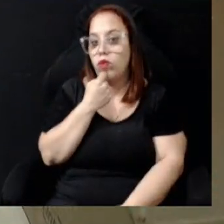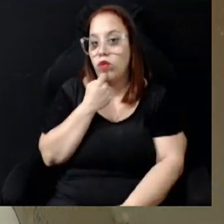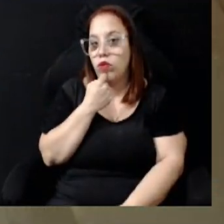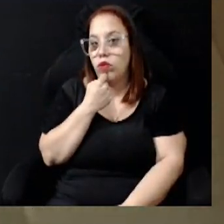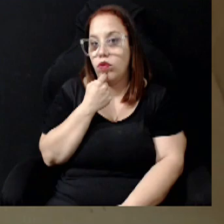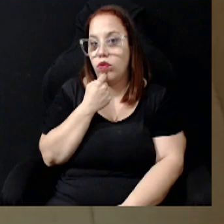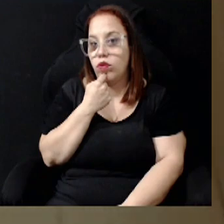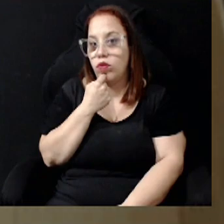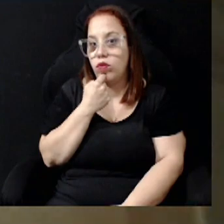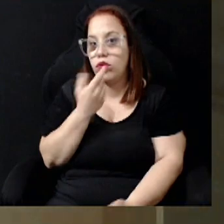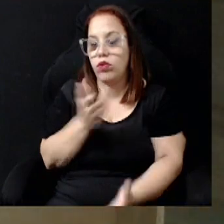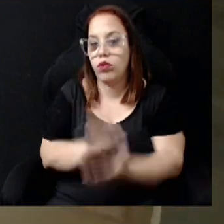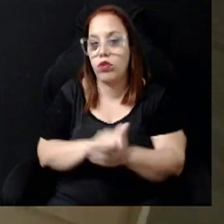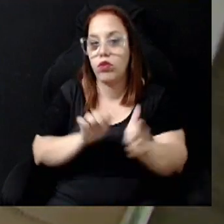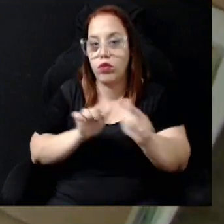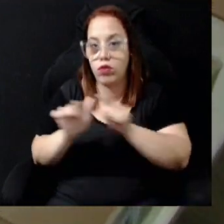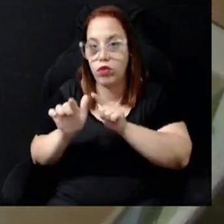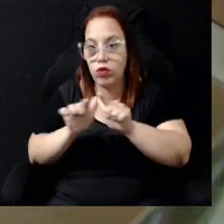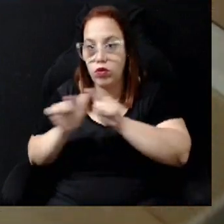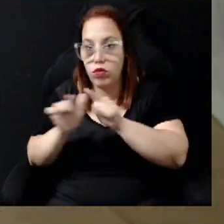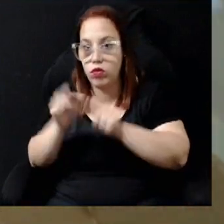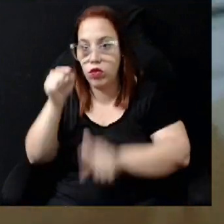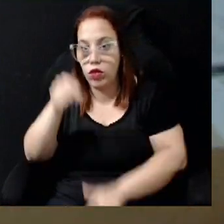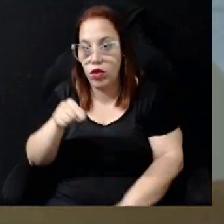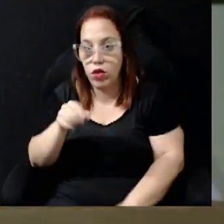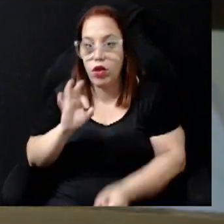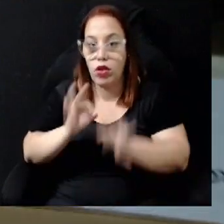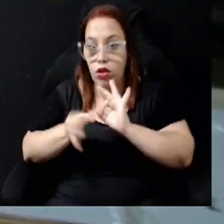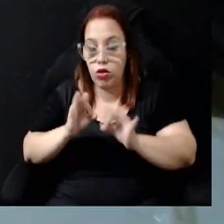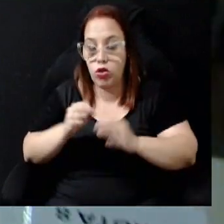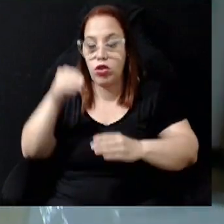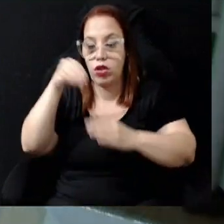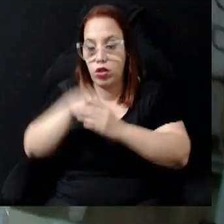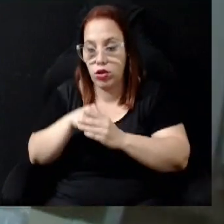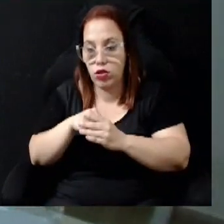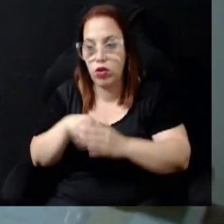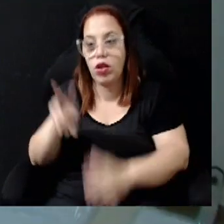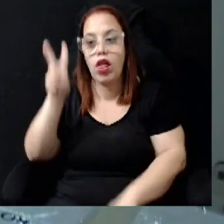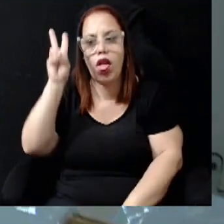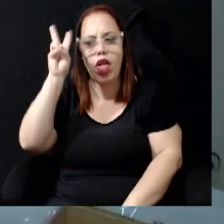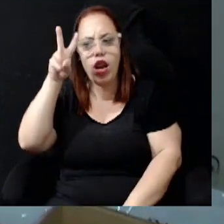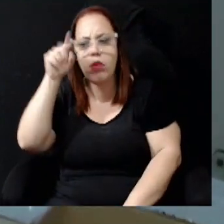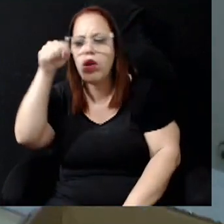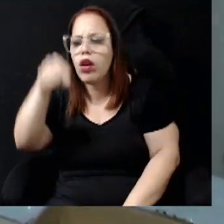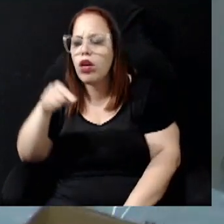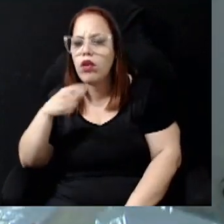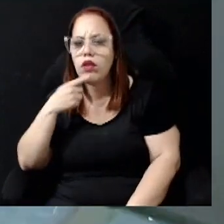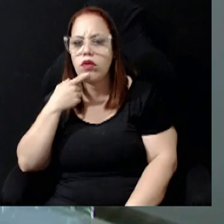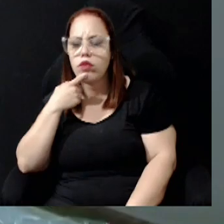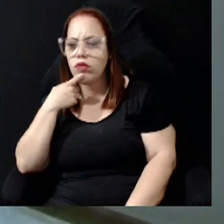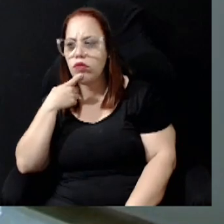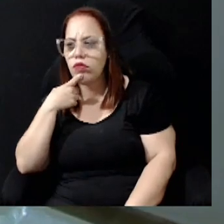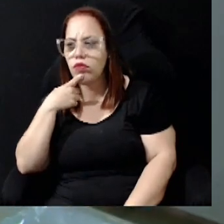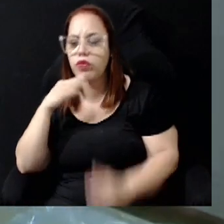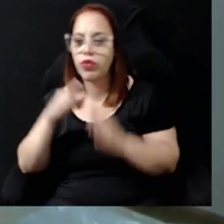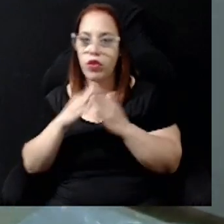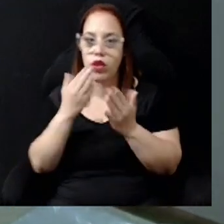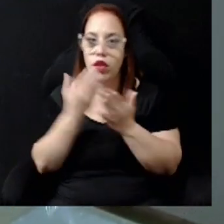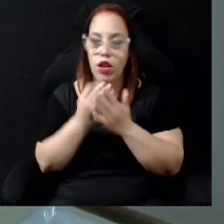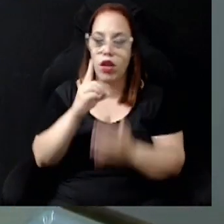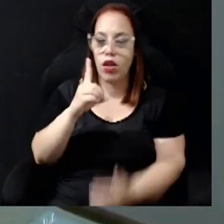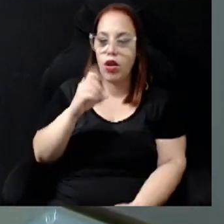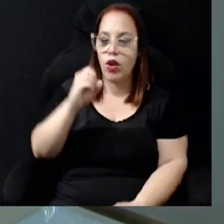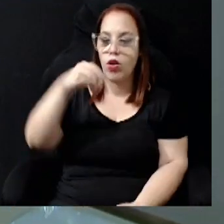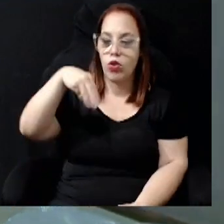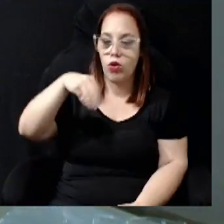o trabalho aqui da Justiça Eleitoral. Lembrando que aqui nós estamos na escola Dom João Neri,